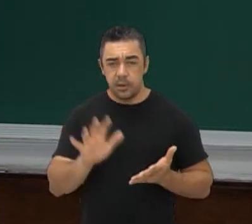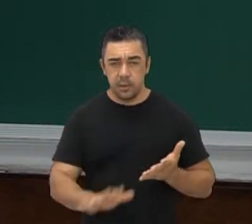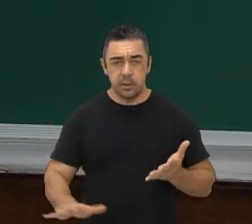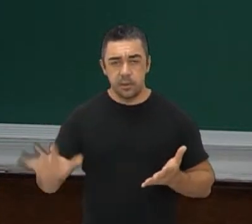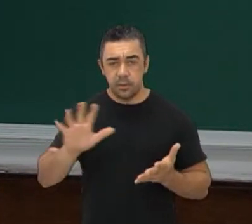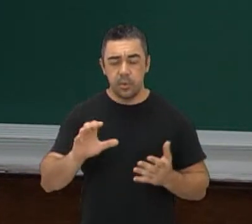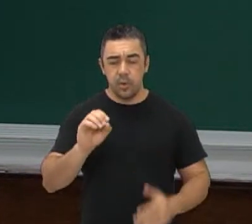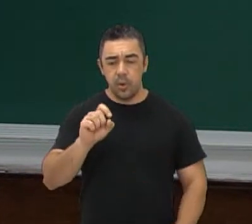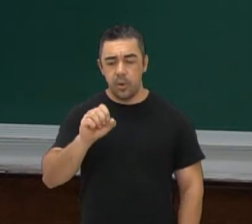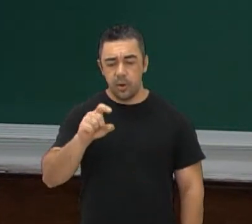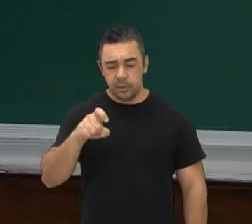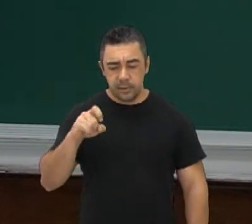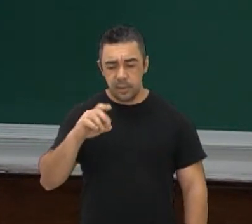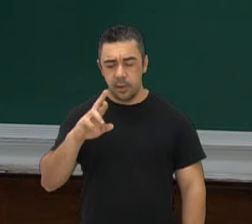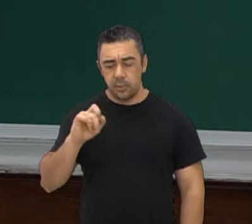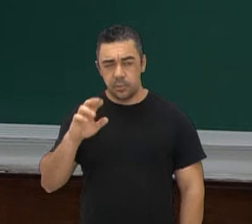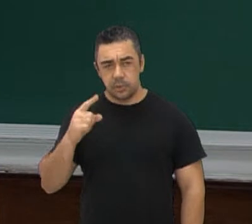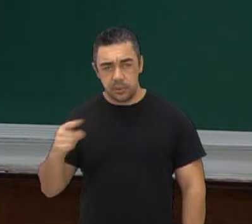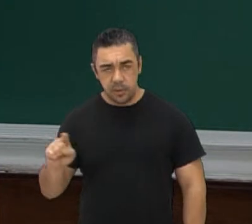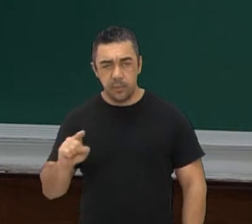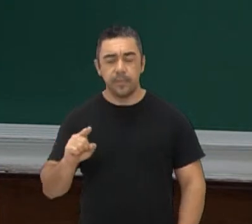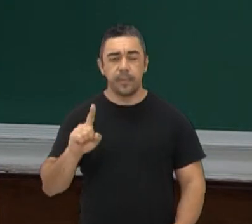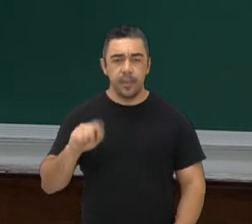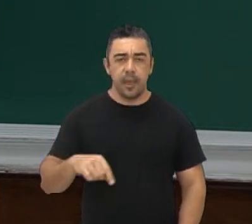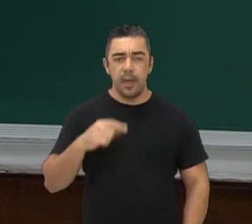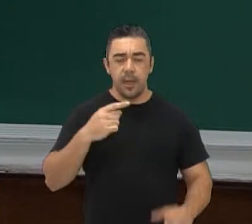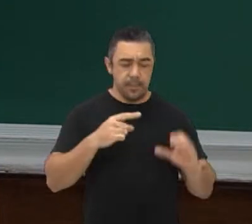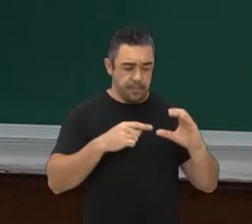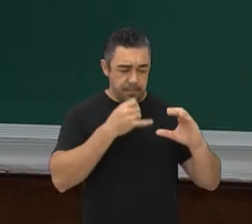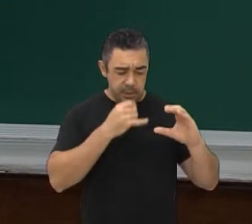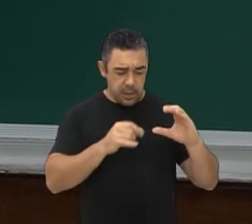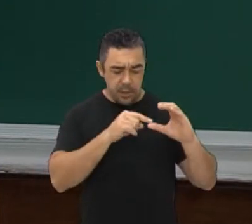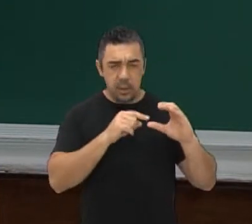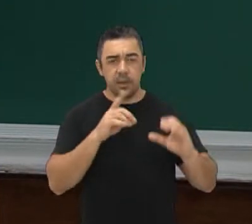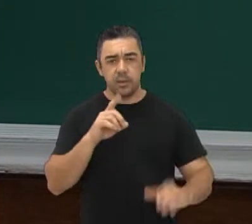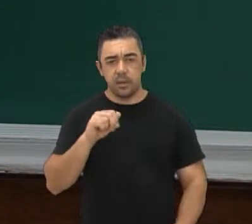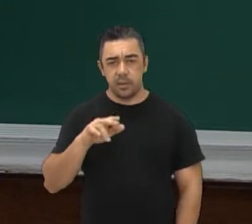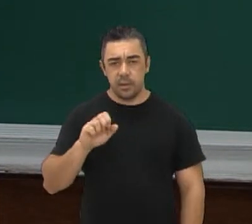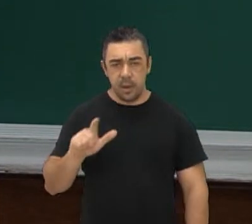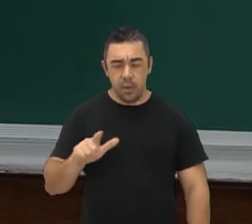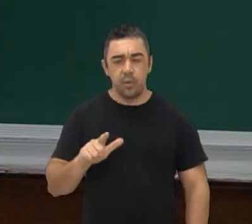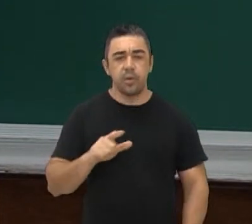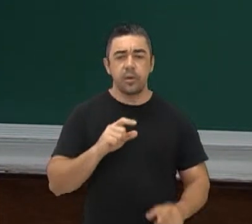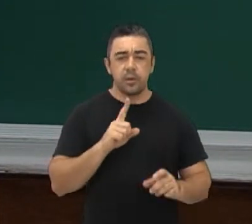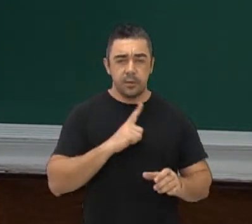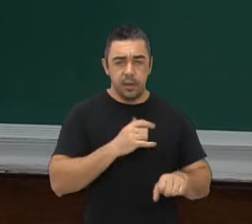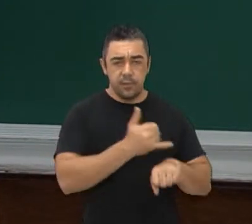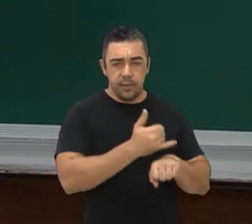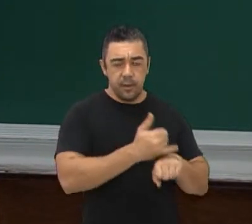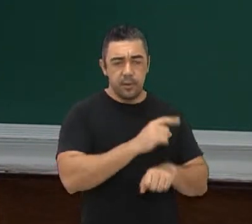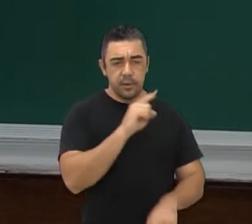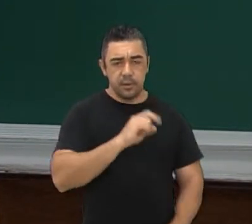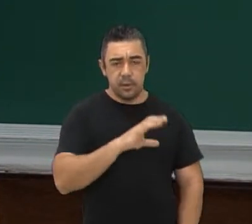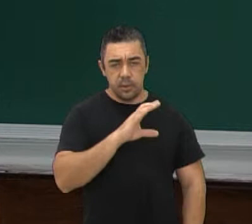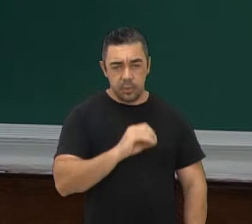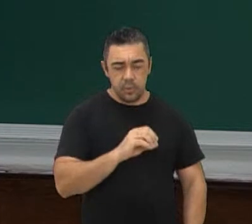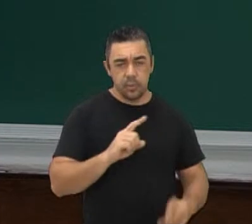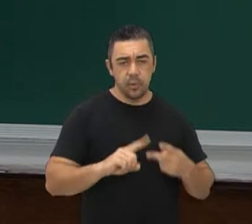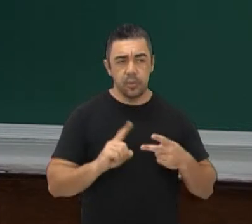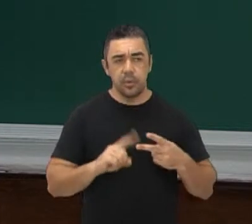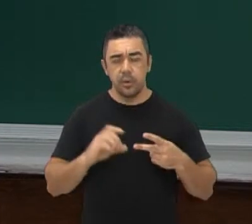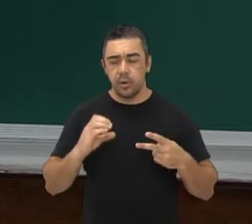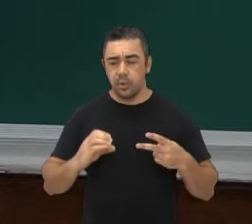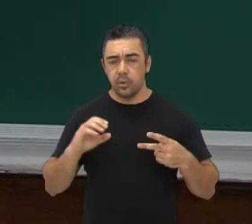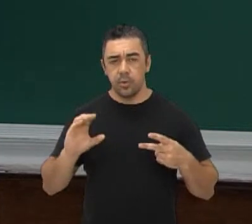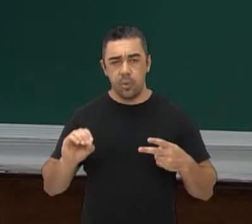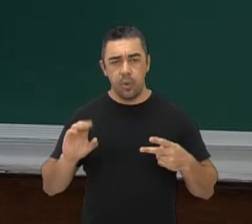de oxirredução dessa pilha de Daniel, que é feita de zinco e cobre, fica desta forma aqui. Zinco sólido mais Cu2